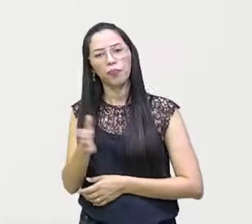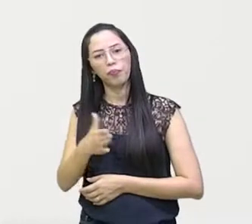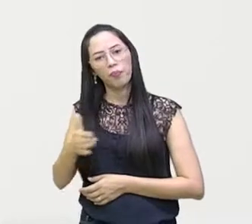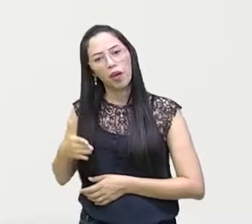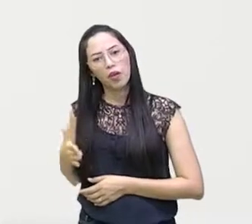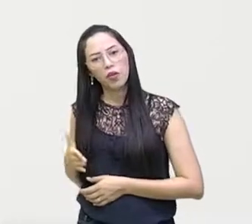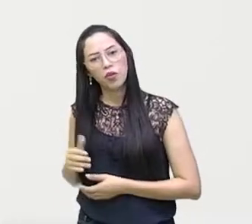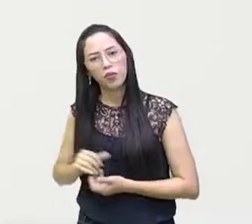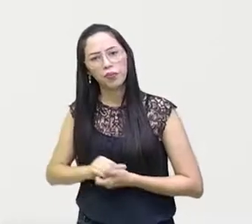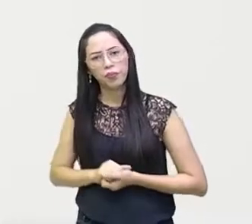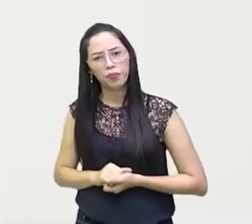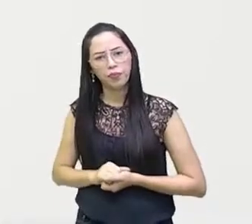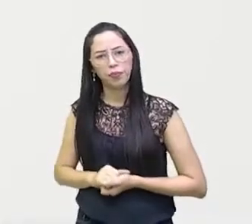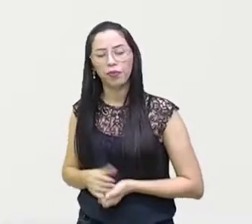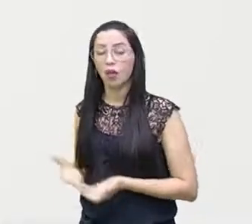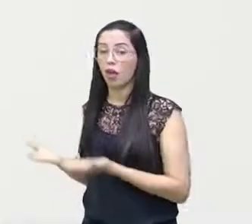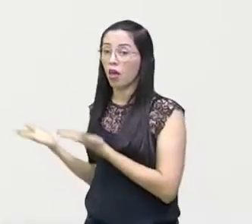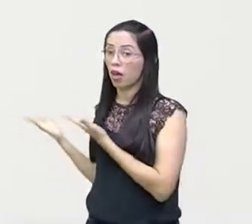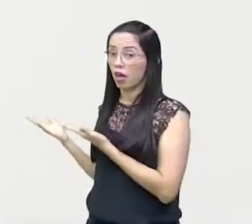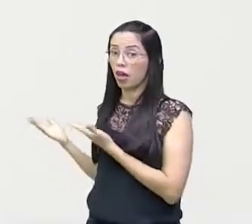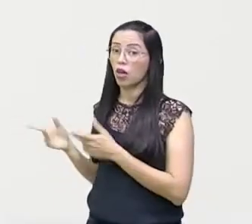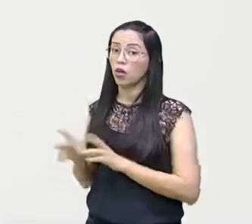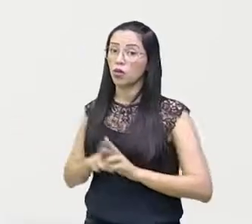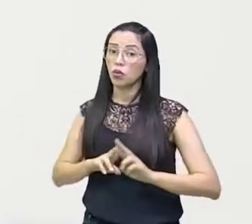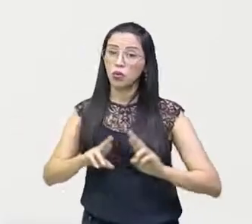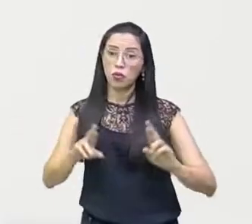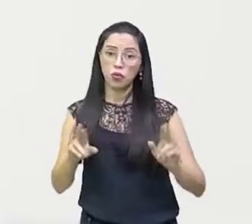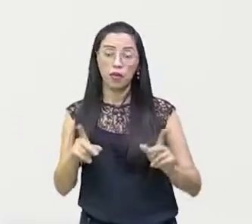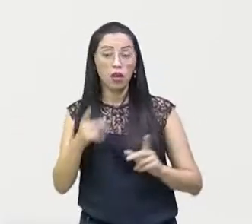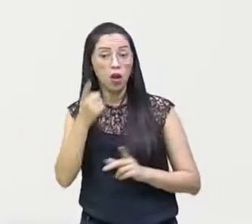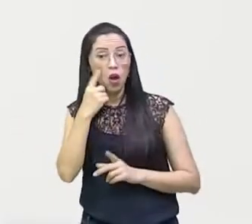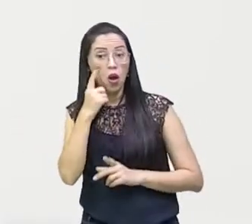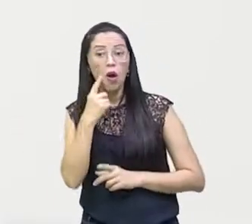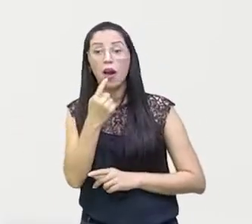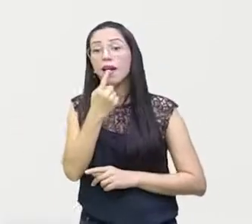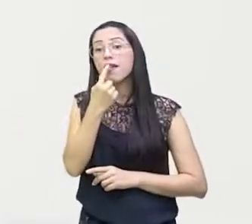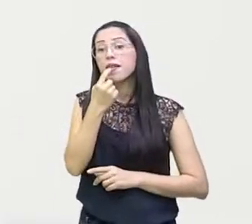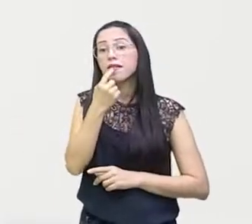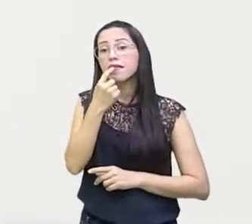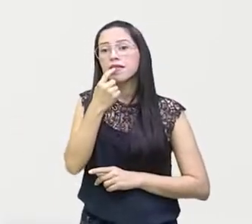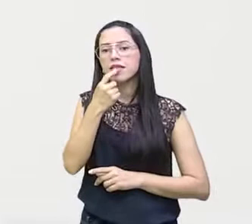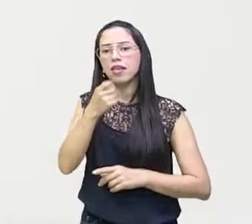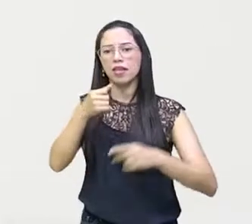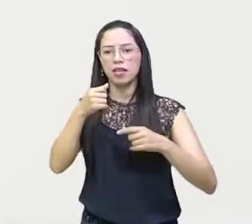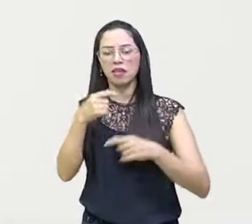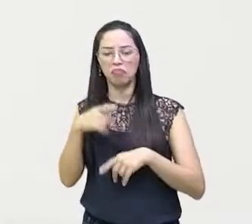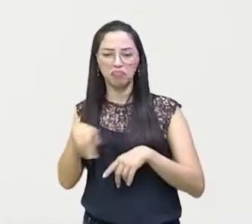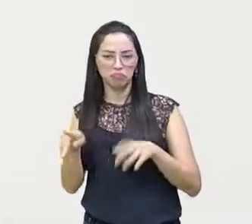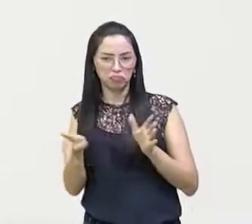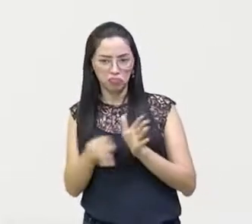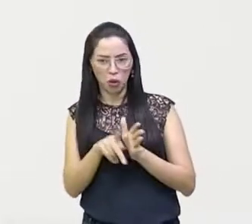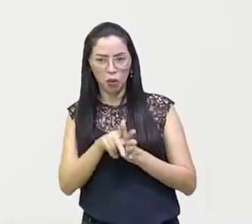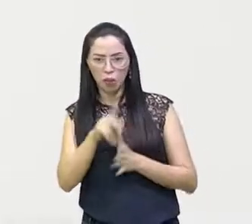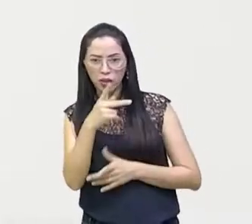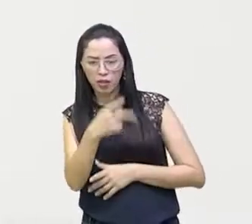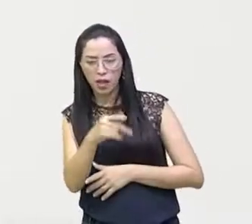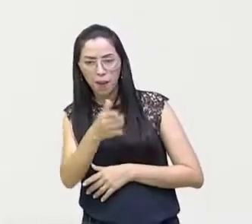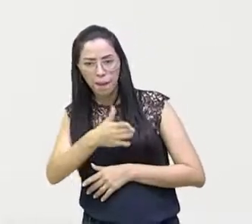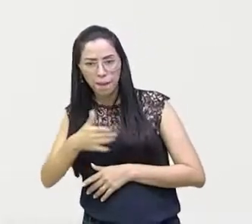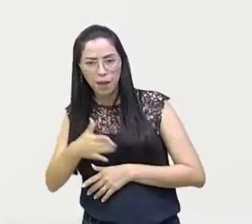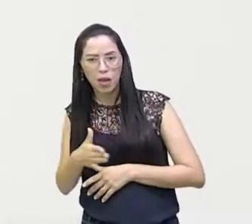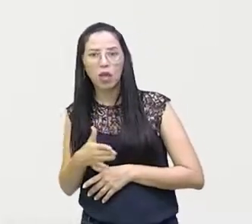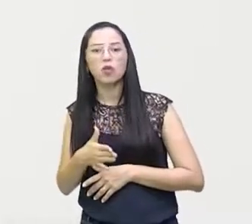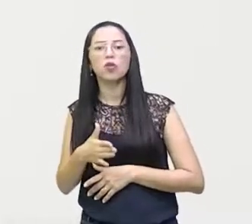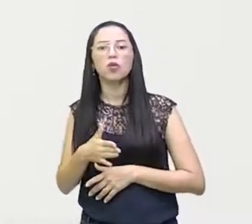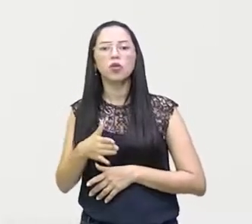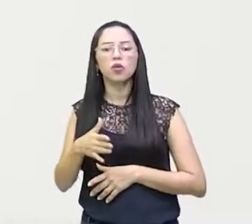onde todo o sangue circula no corpo dele. Ele respira, né, através do sistema respiratório